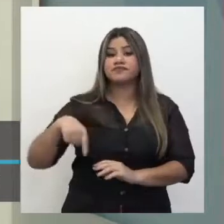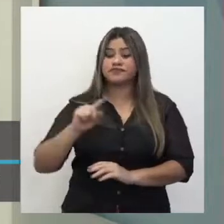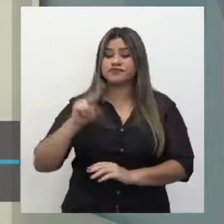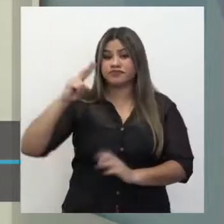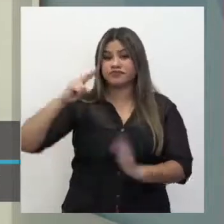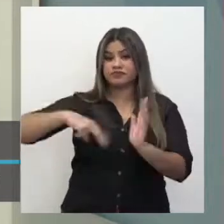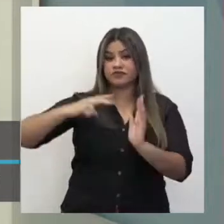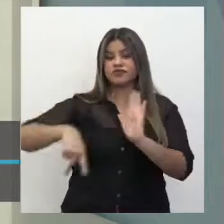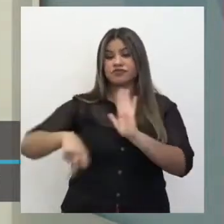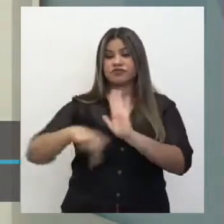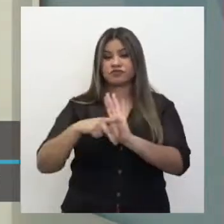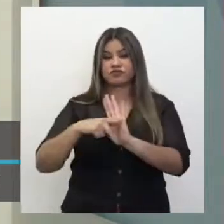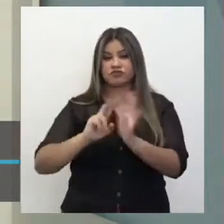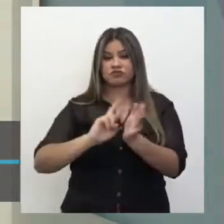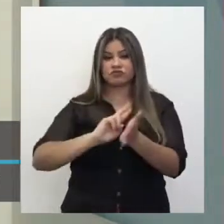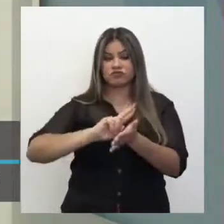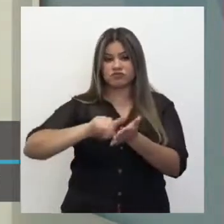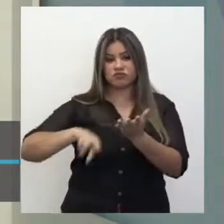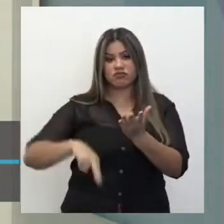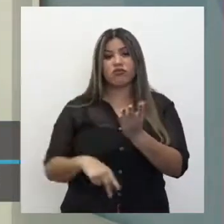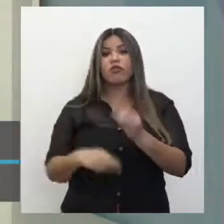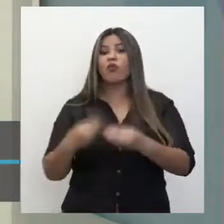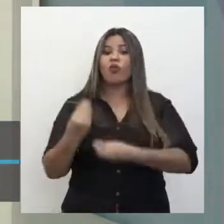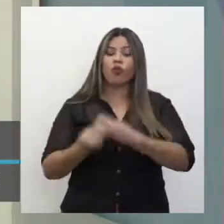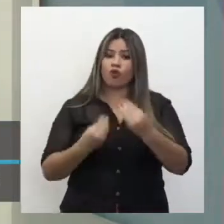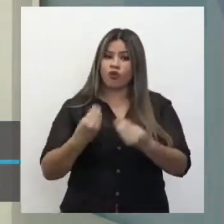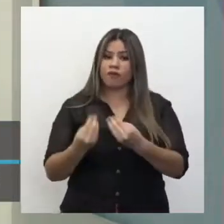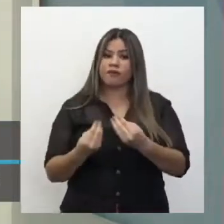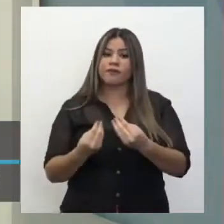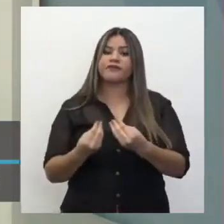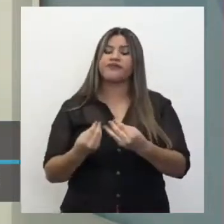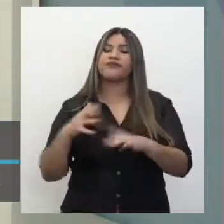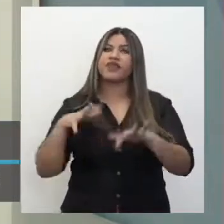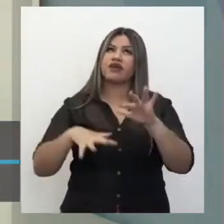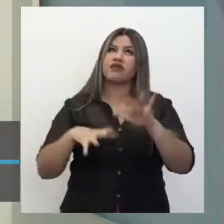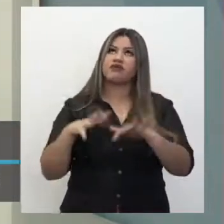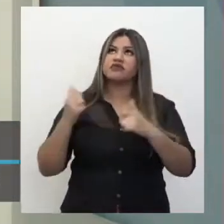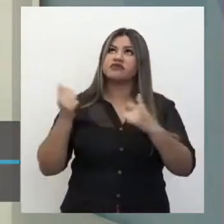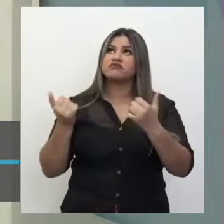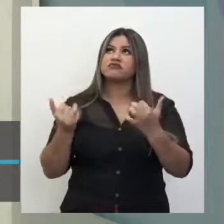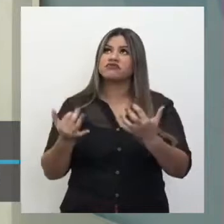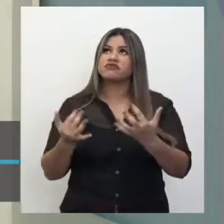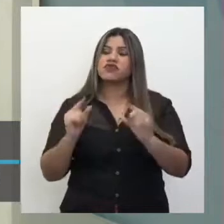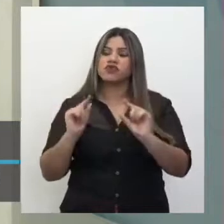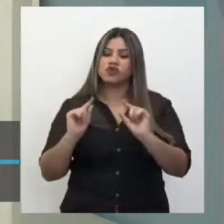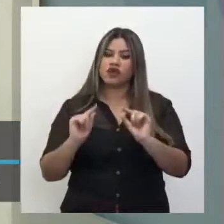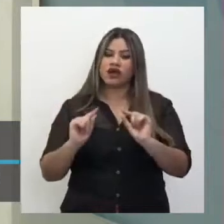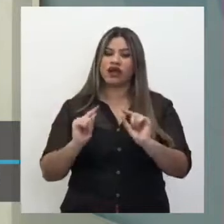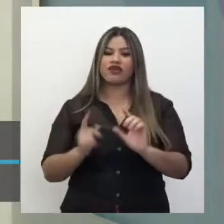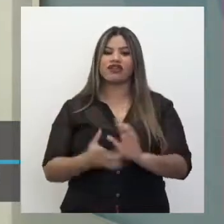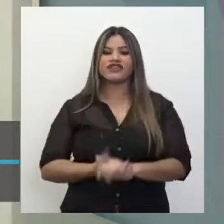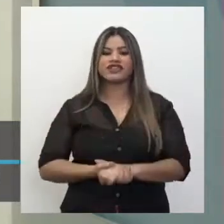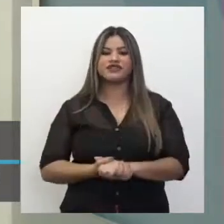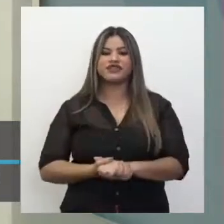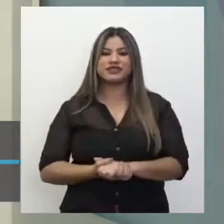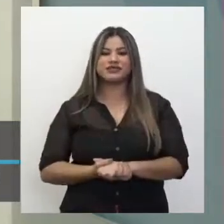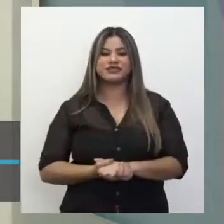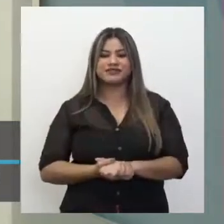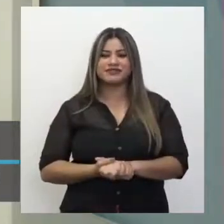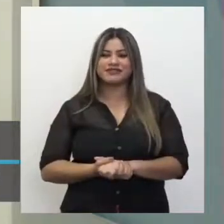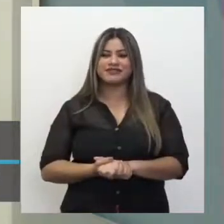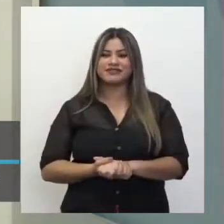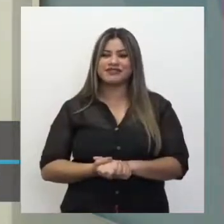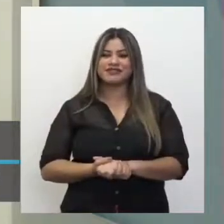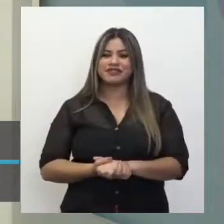as características, por que talvez eu tenha colocado lá no começo, eu falei da questão de trazer,